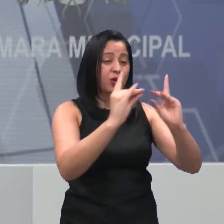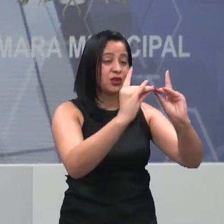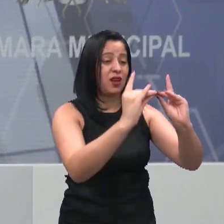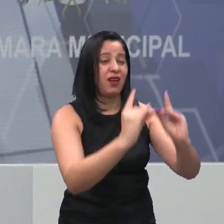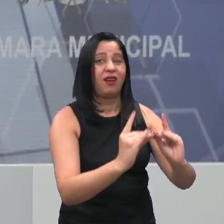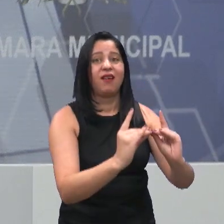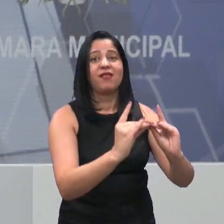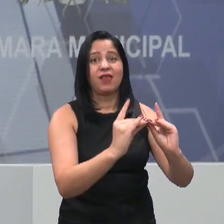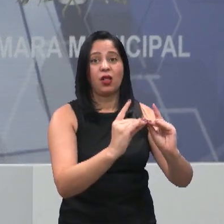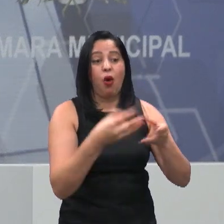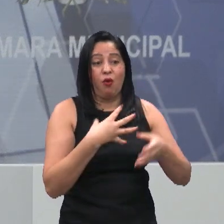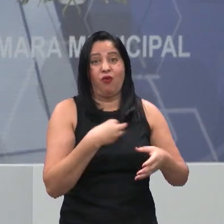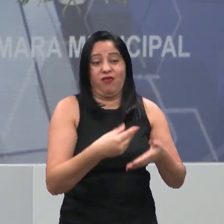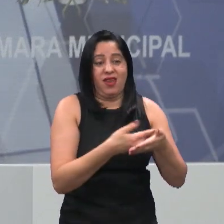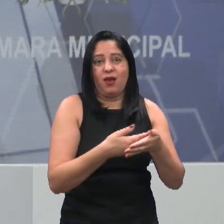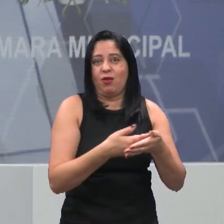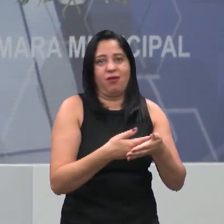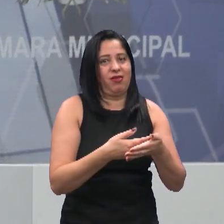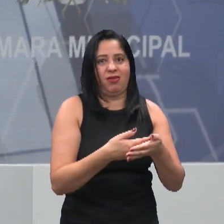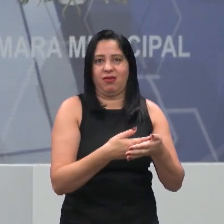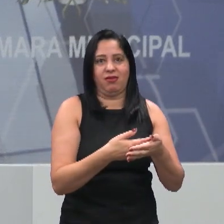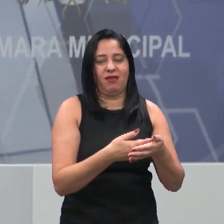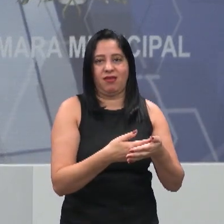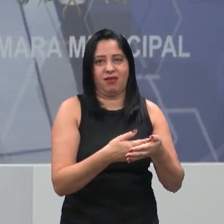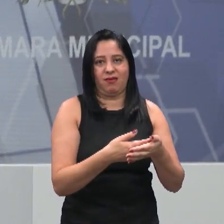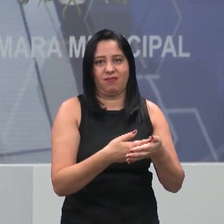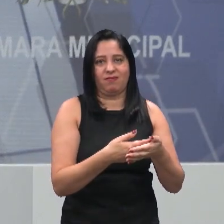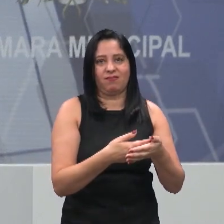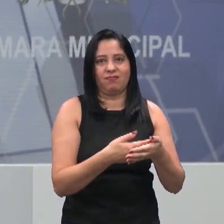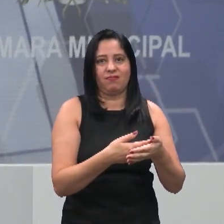nossa cidade, de fazer o sepultamento do seu filho.